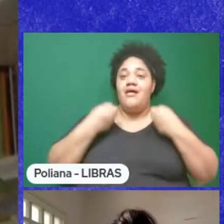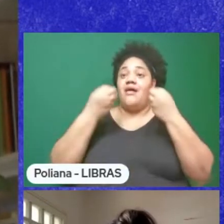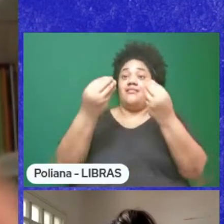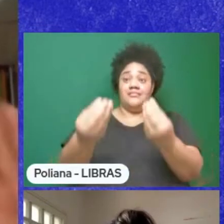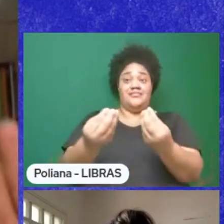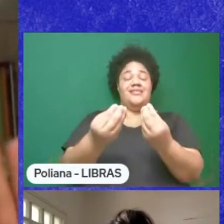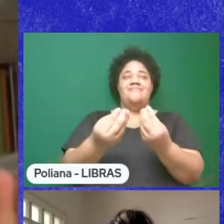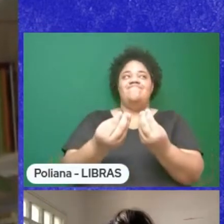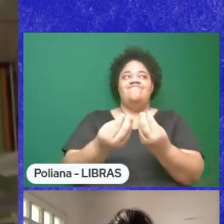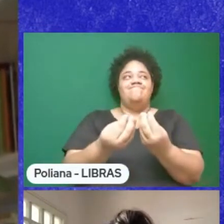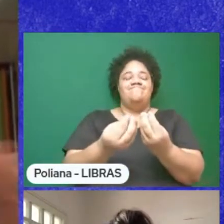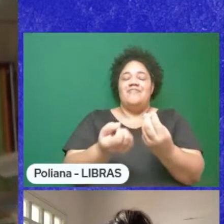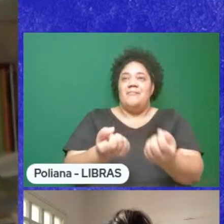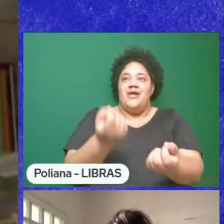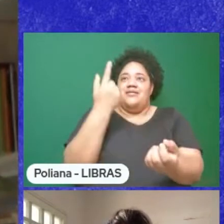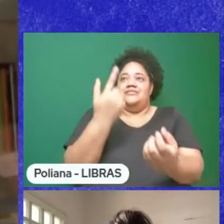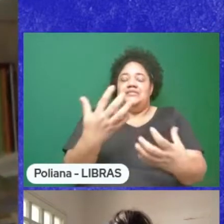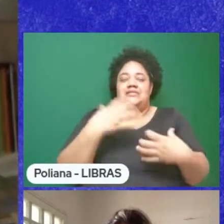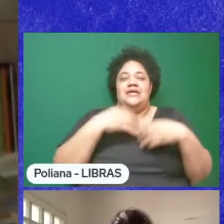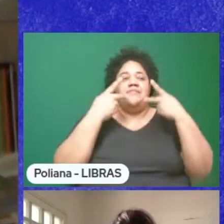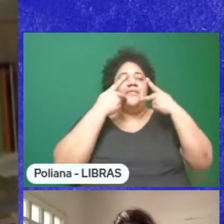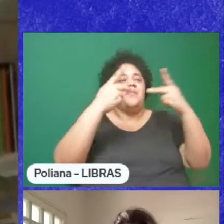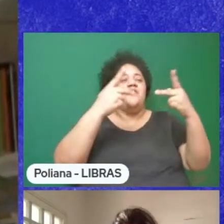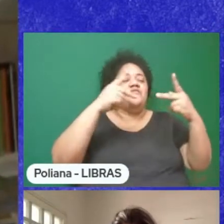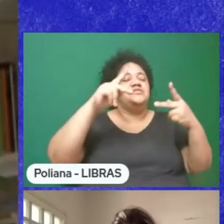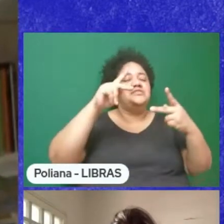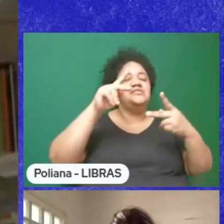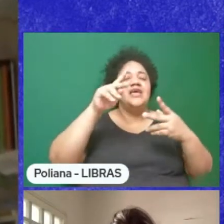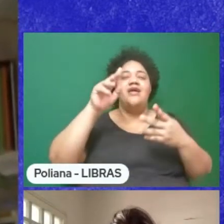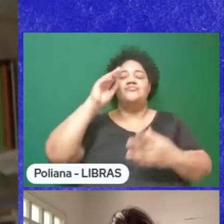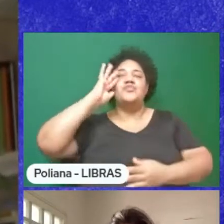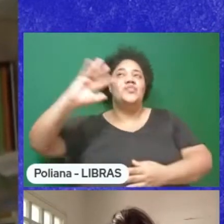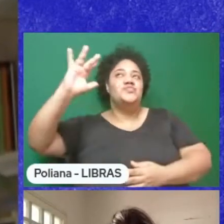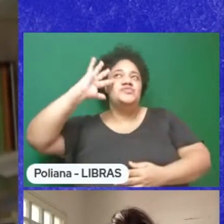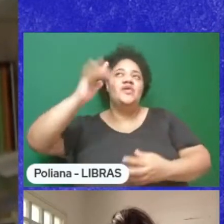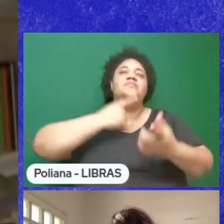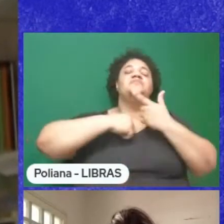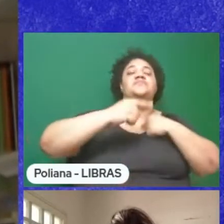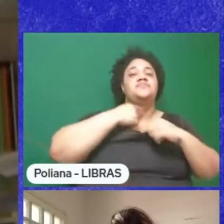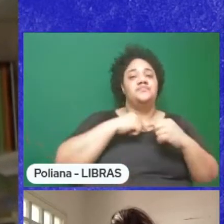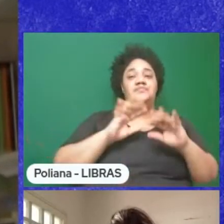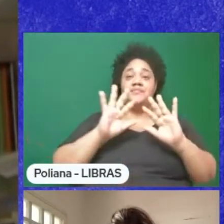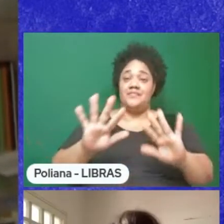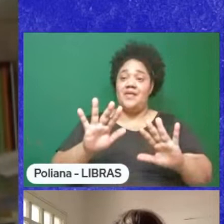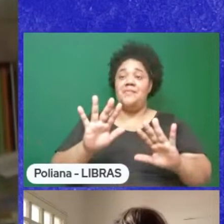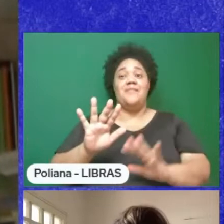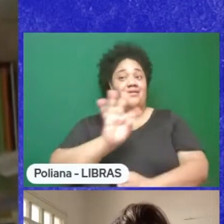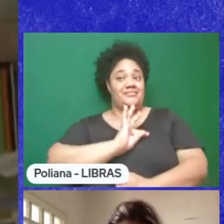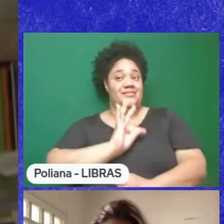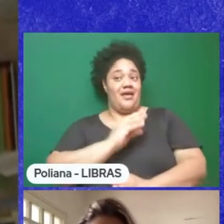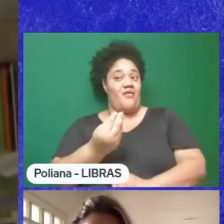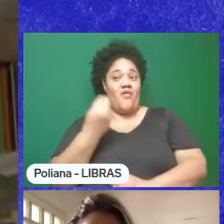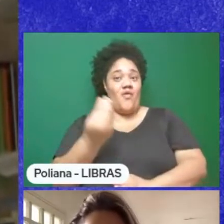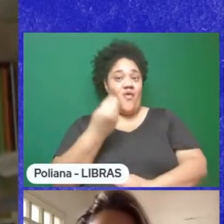acho que, no ápice dessa profecia, desse sonho e dessa vontade. Mas aí vamos para uma parte técnica. Como foi fazer essa